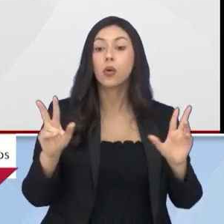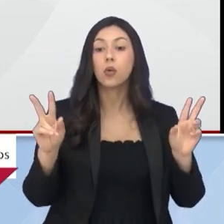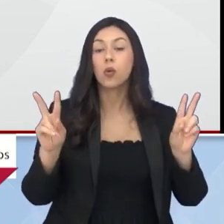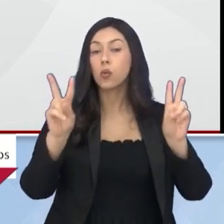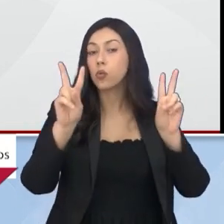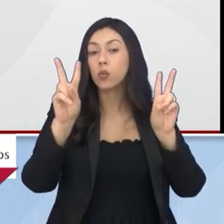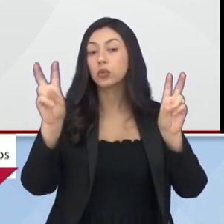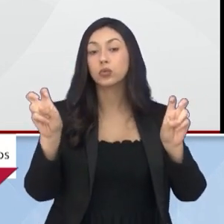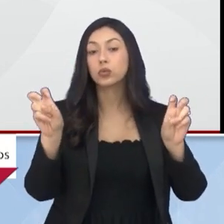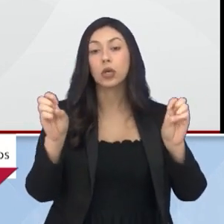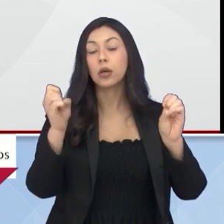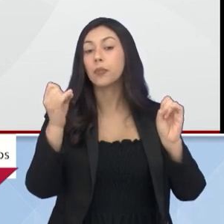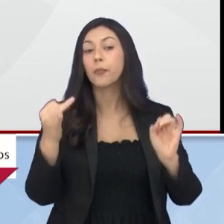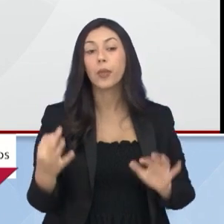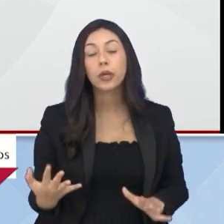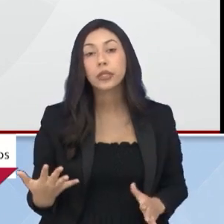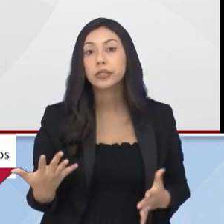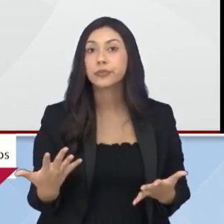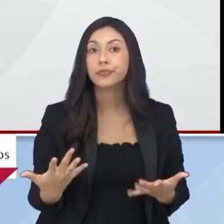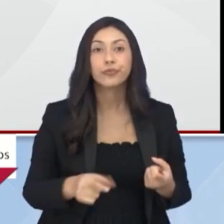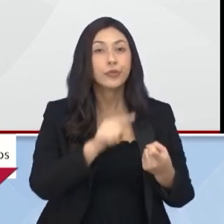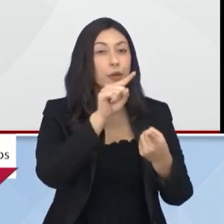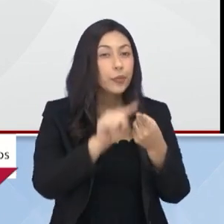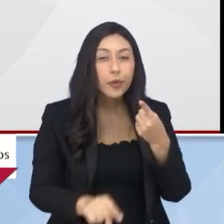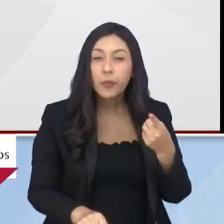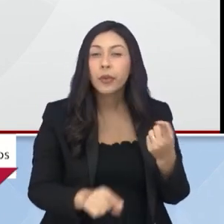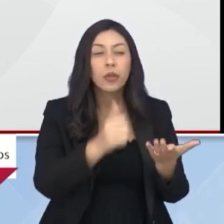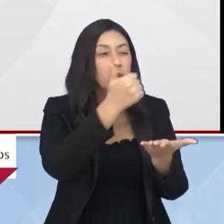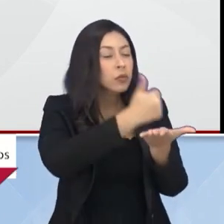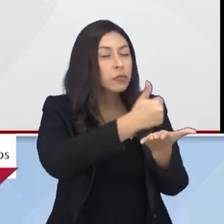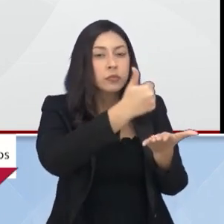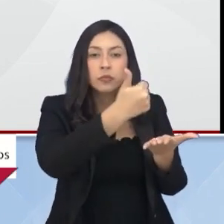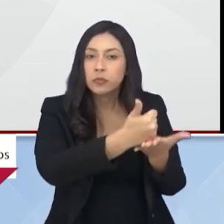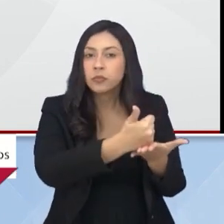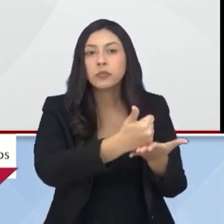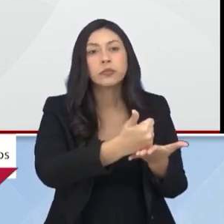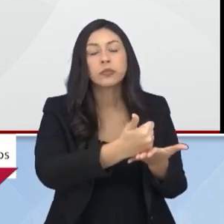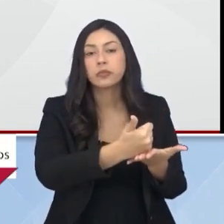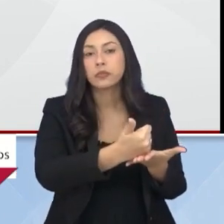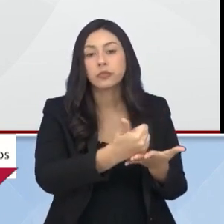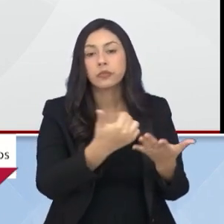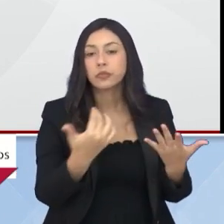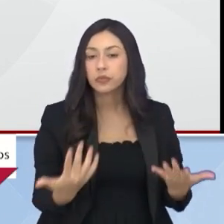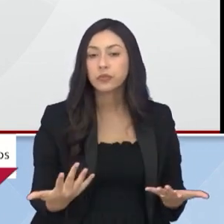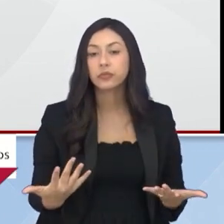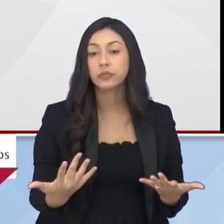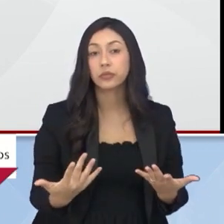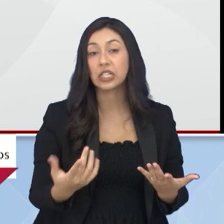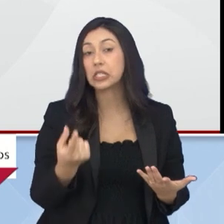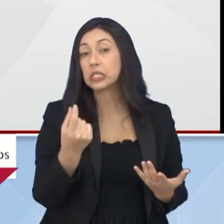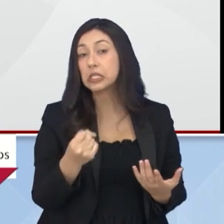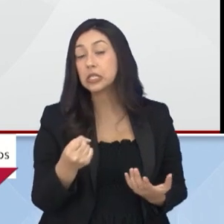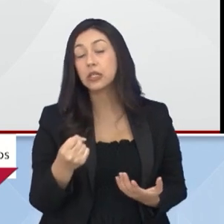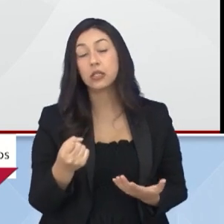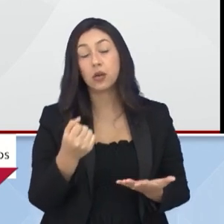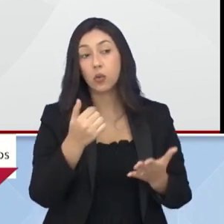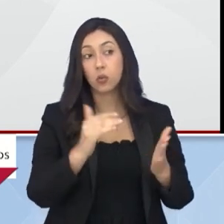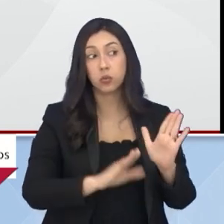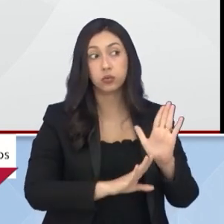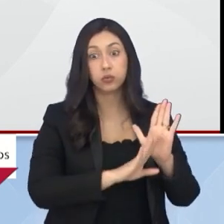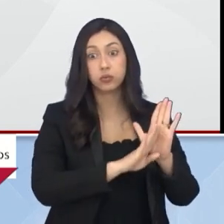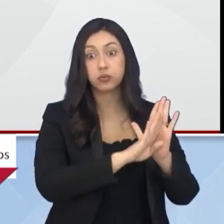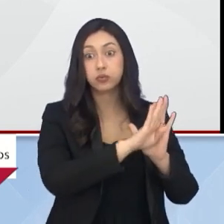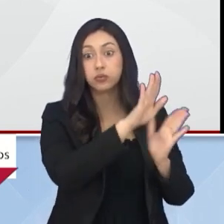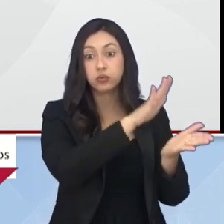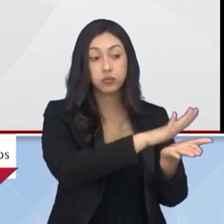subsequentes que fala é proibido contratar se o ato importar em aumento de despesa com pessoal Esse aumento é